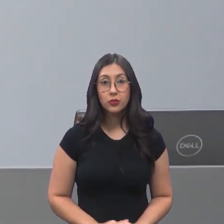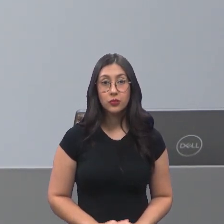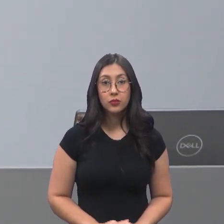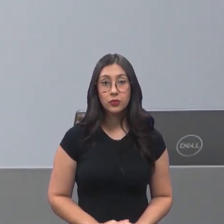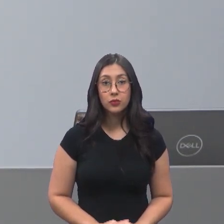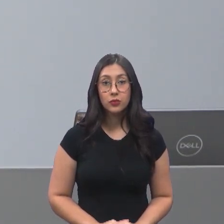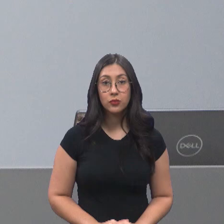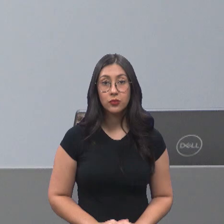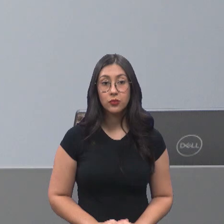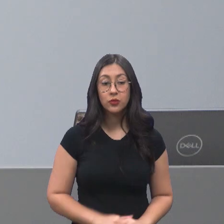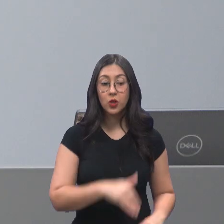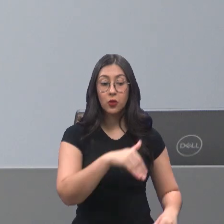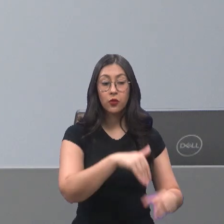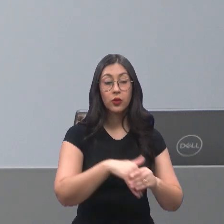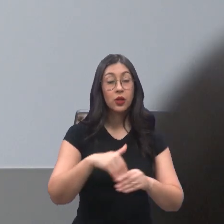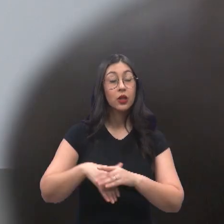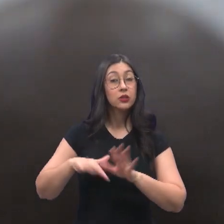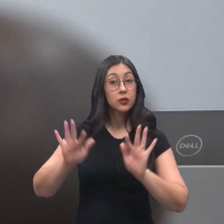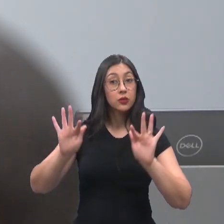Encerrado o processo de votação,